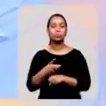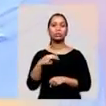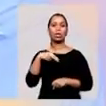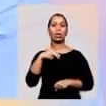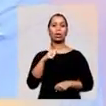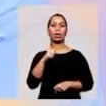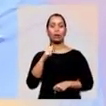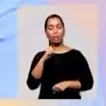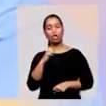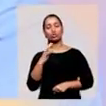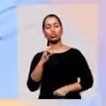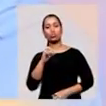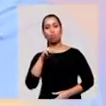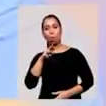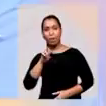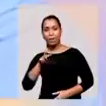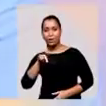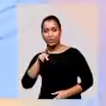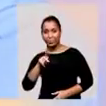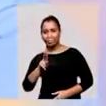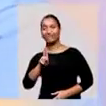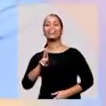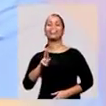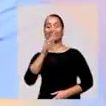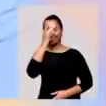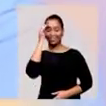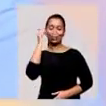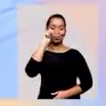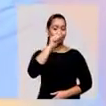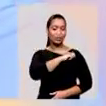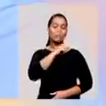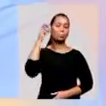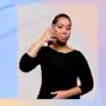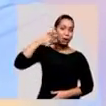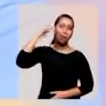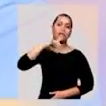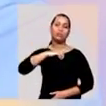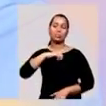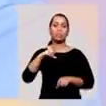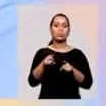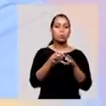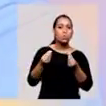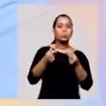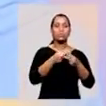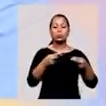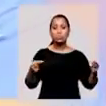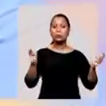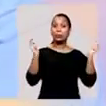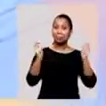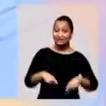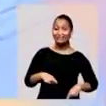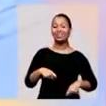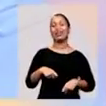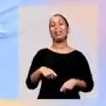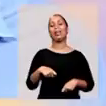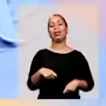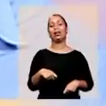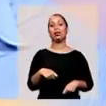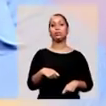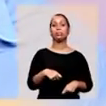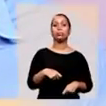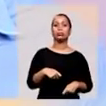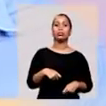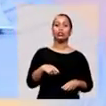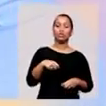network, a busca de troca de experiências, a Rio Preto oferece palestras, oferece muitas situações que eu posso estar lá